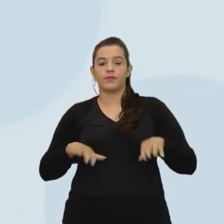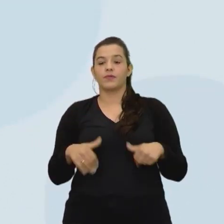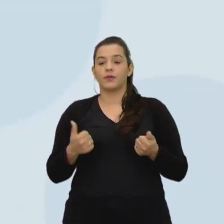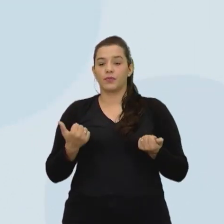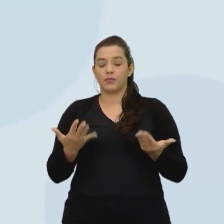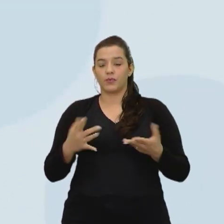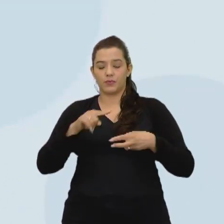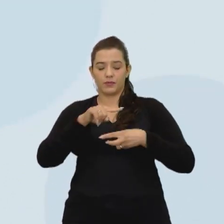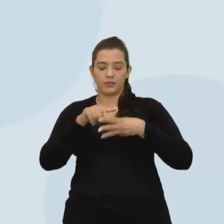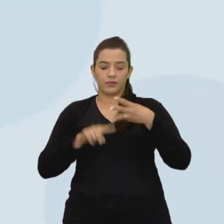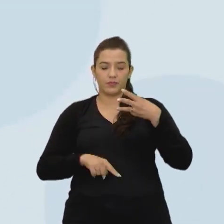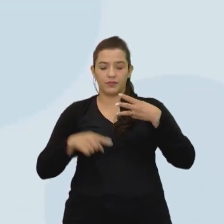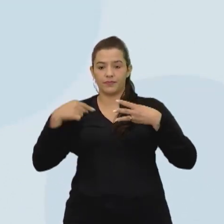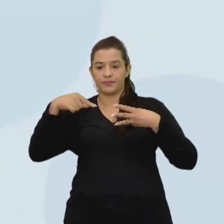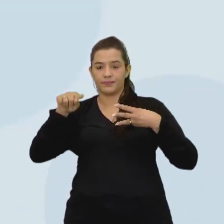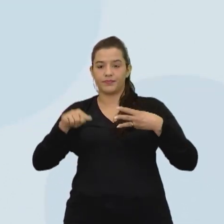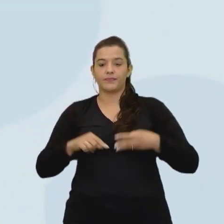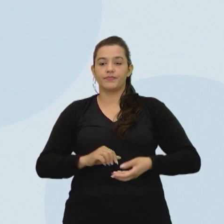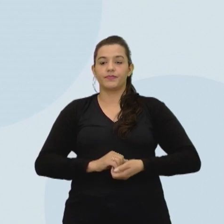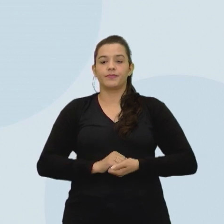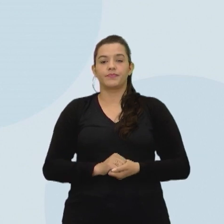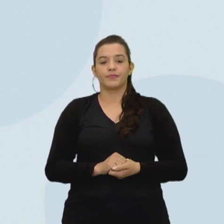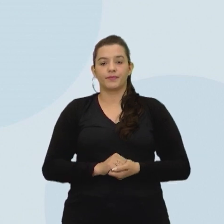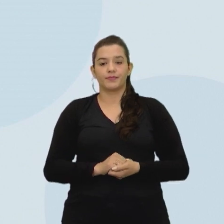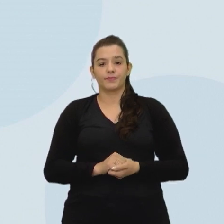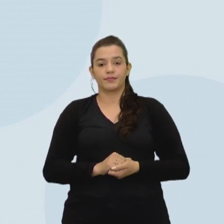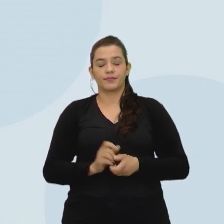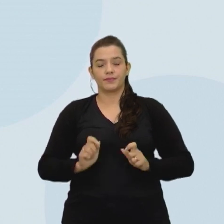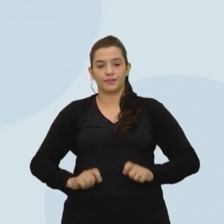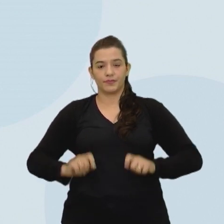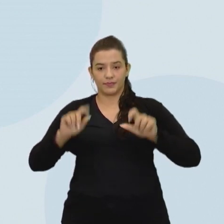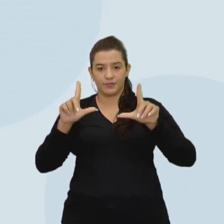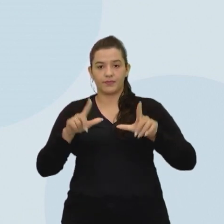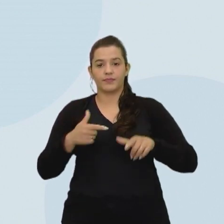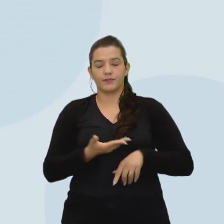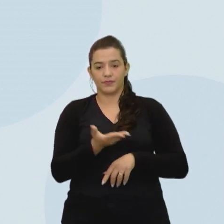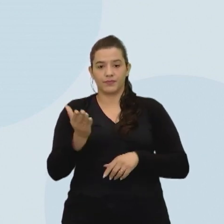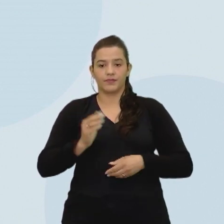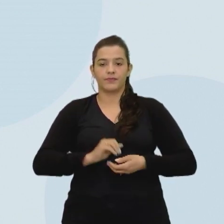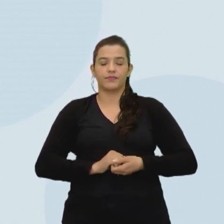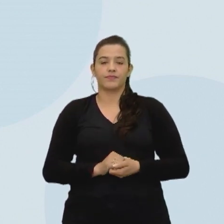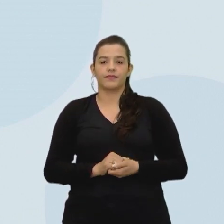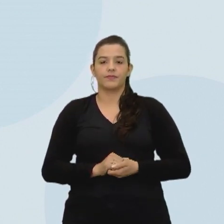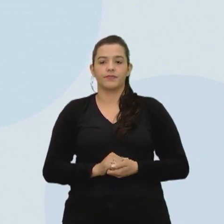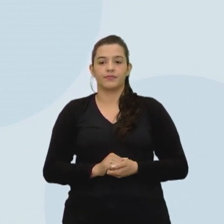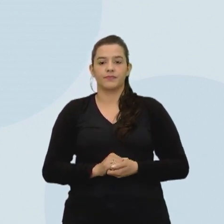C, zona polar. Pode soltar a enquete? Bora lá.